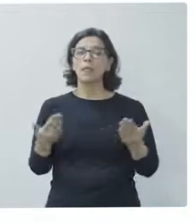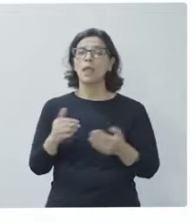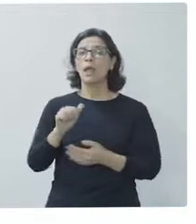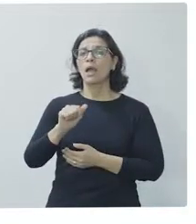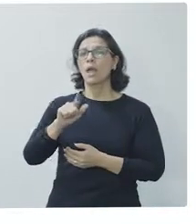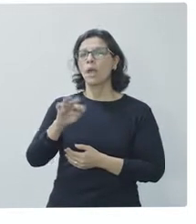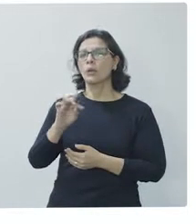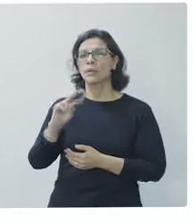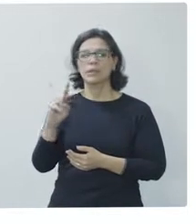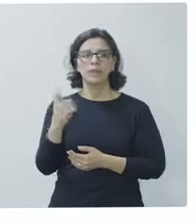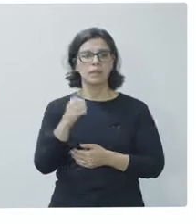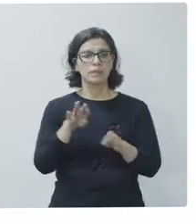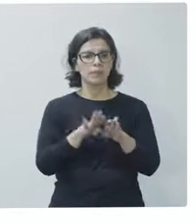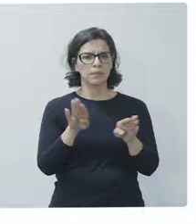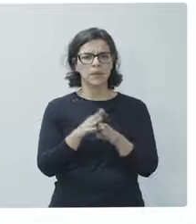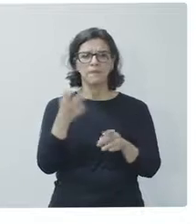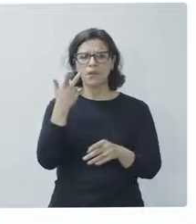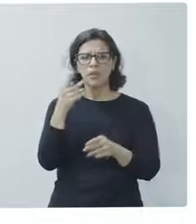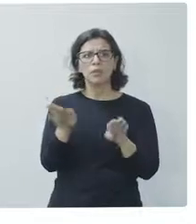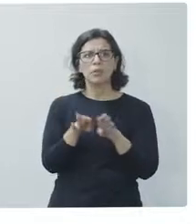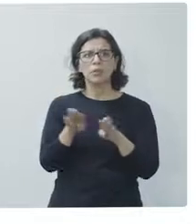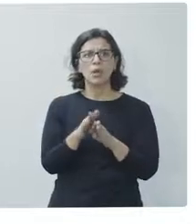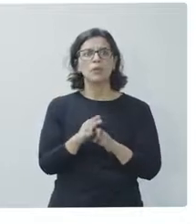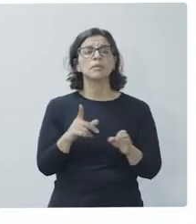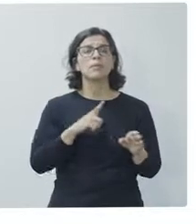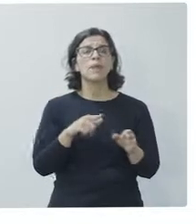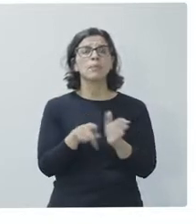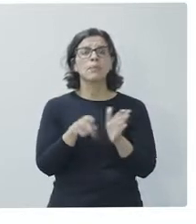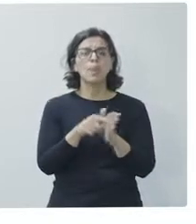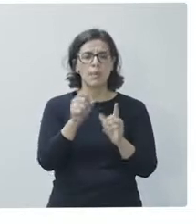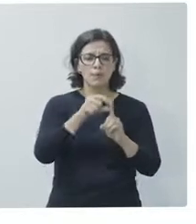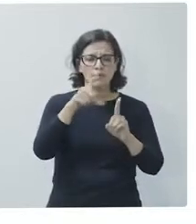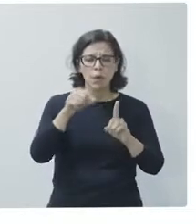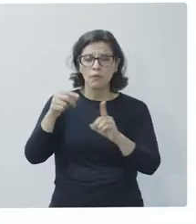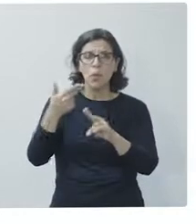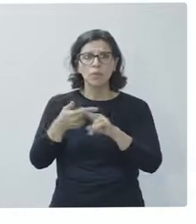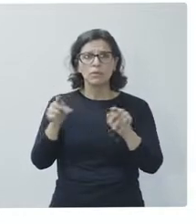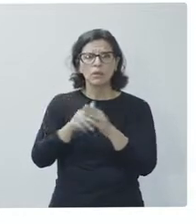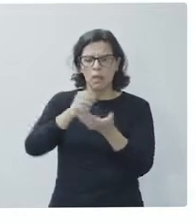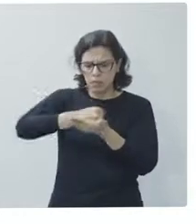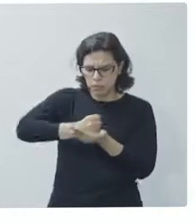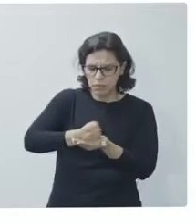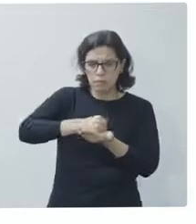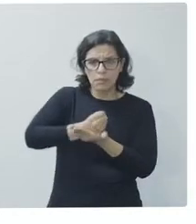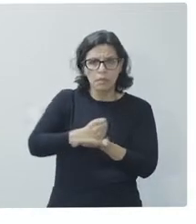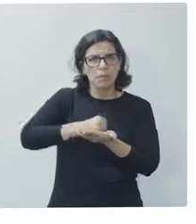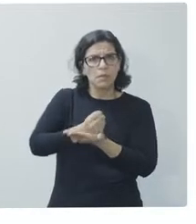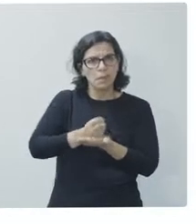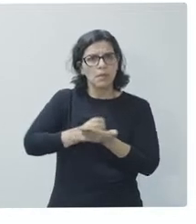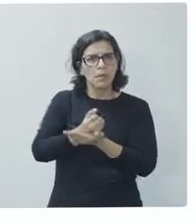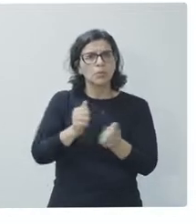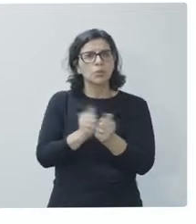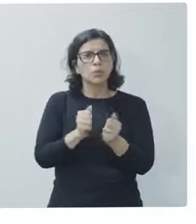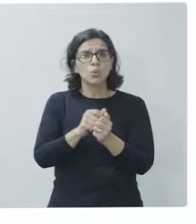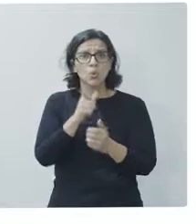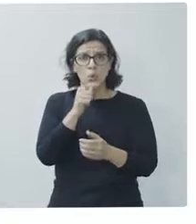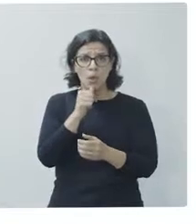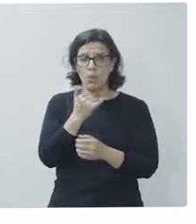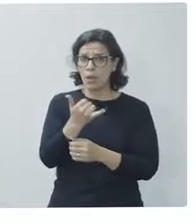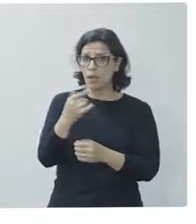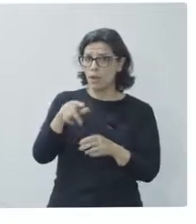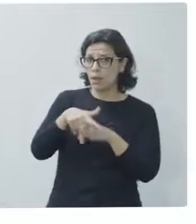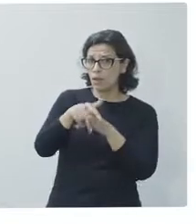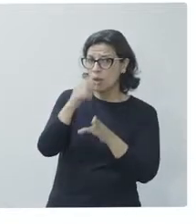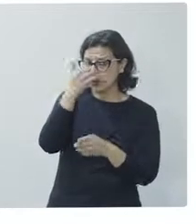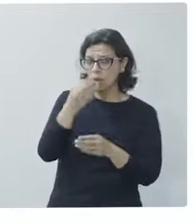Alteda se apressou a colher as ervas que julgou mais úteis, misturou-as na cabaça de água do cavaleiro azarado